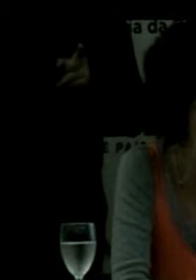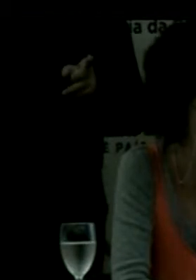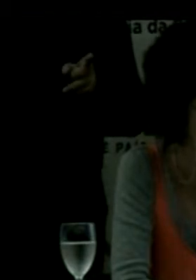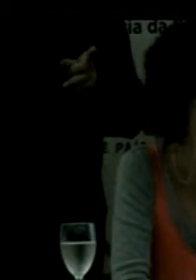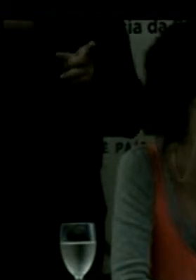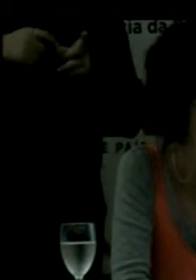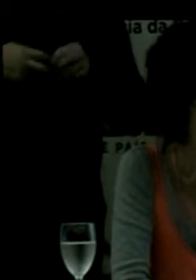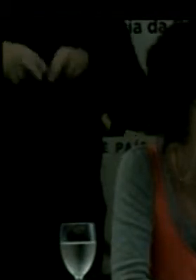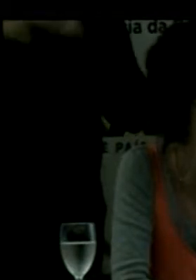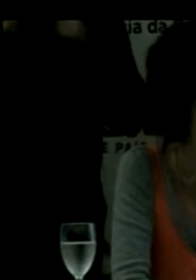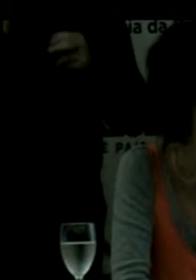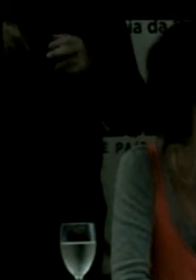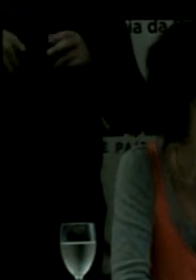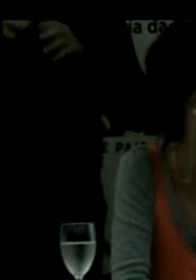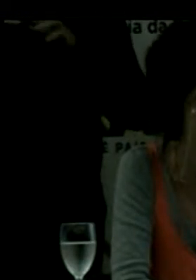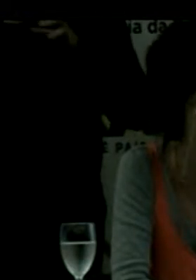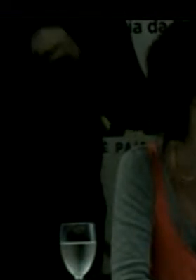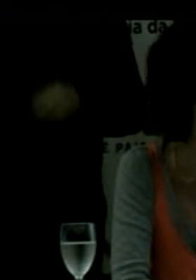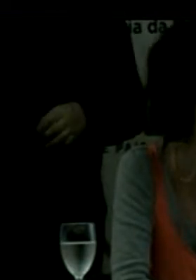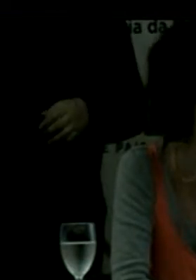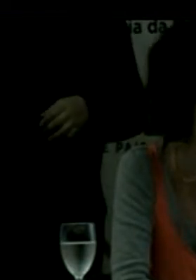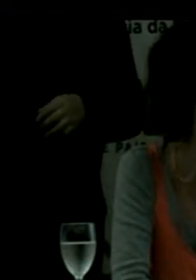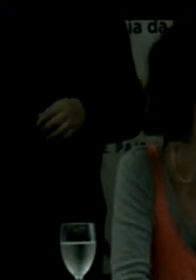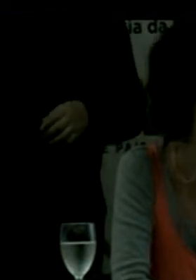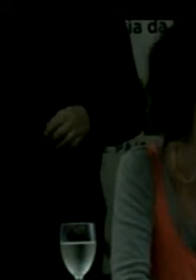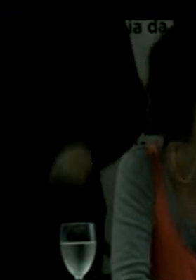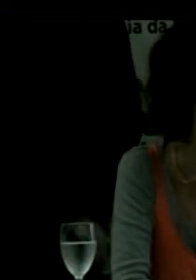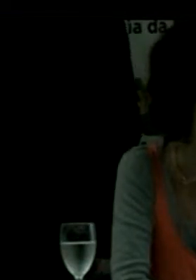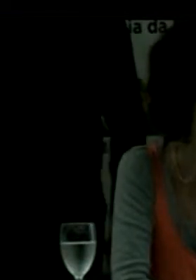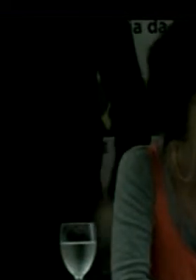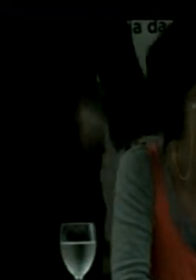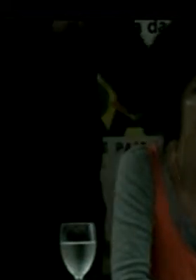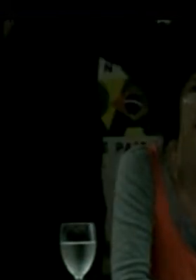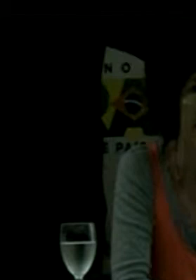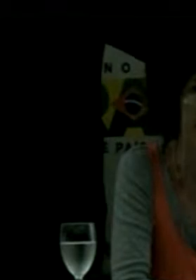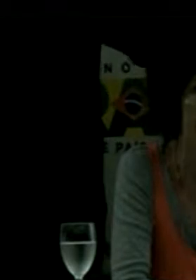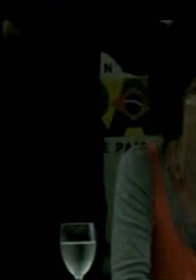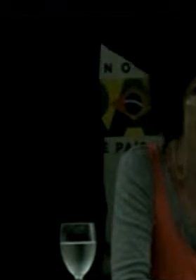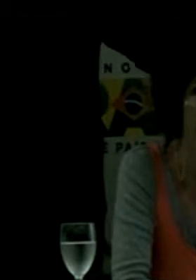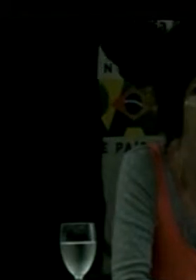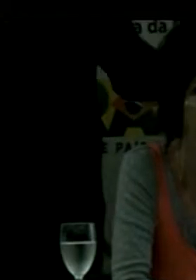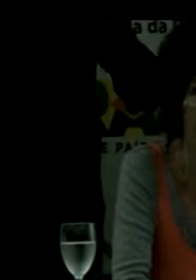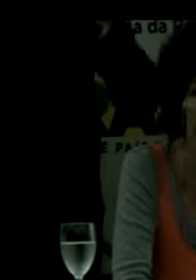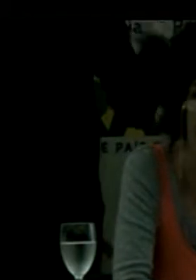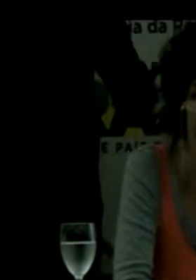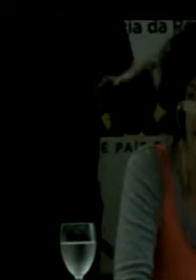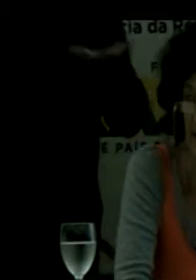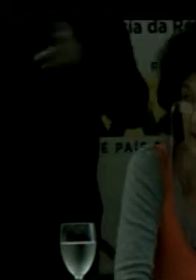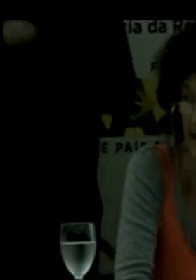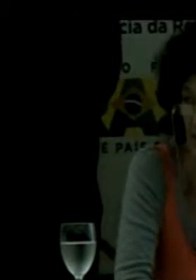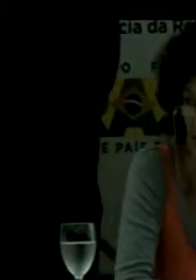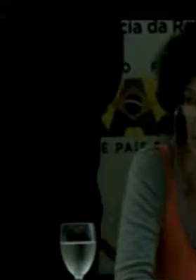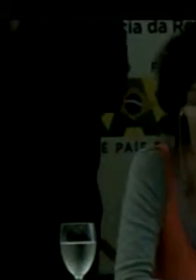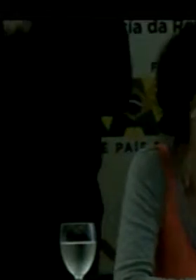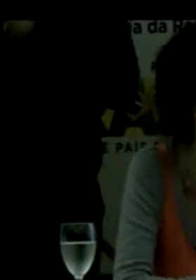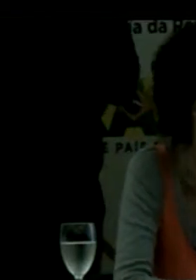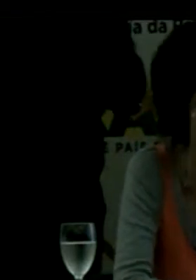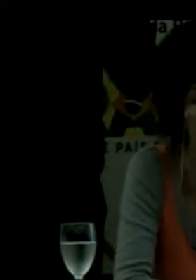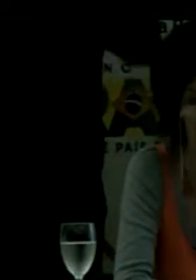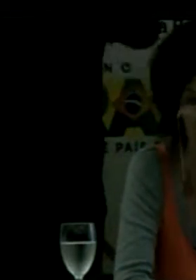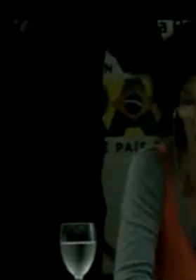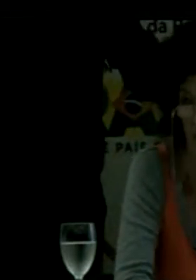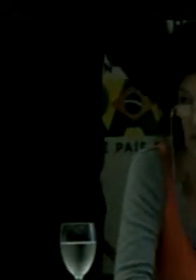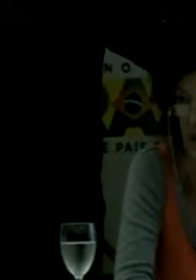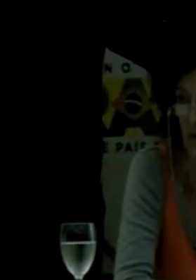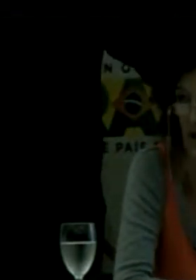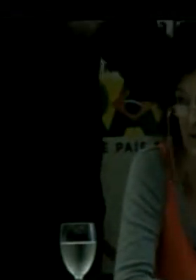especialmente por meio de uma campanha publicitária pró-participação social. Essa campanha publicitária usaria